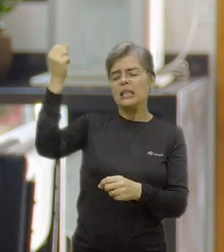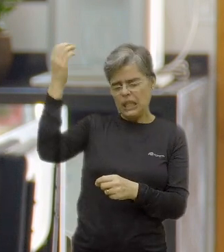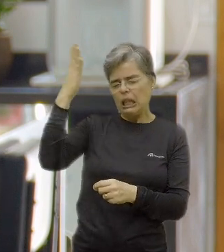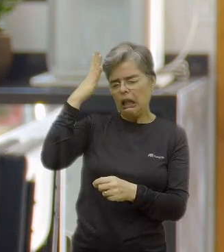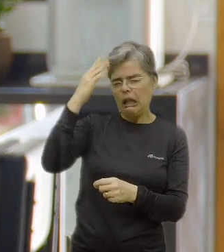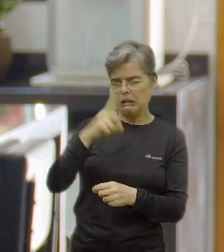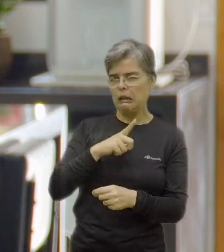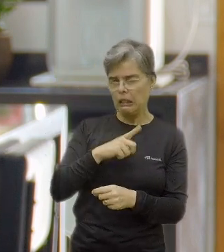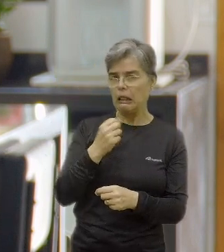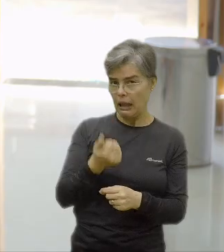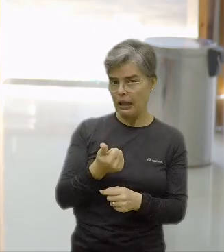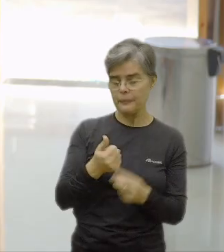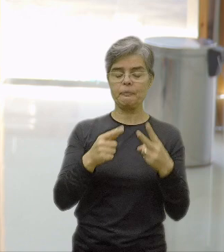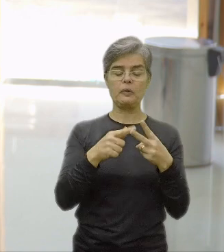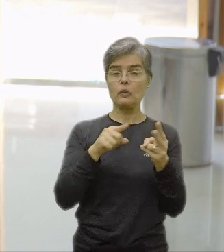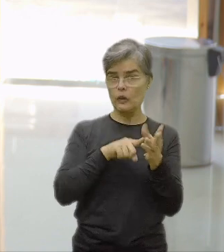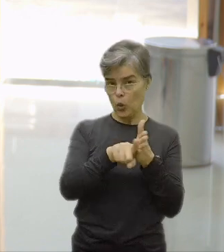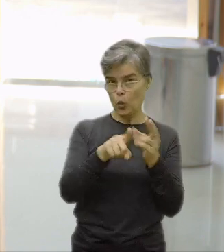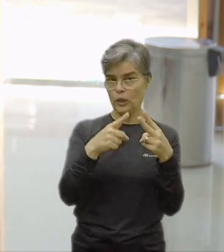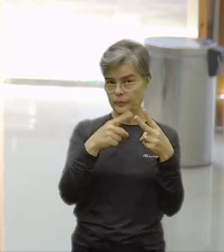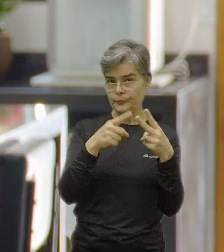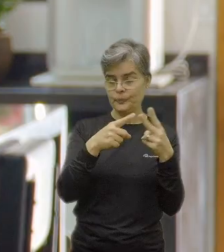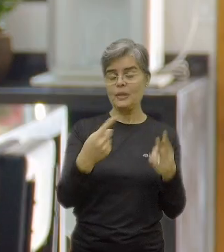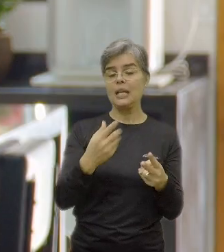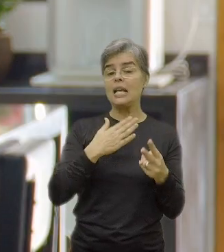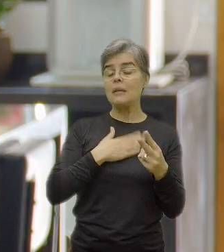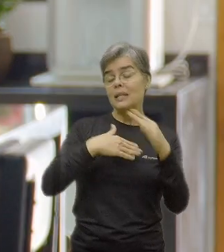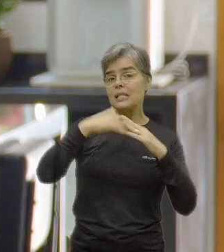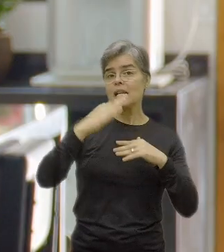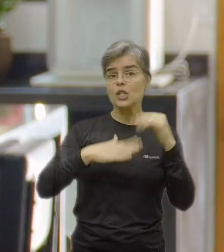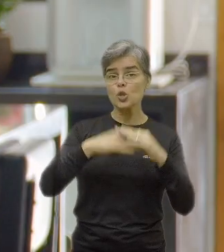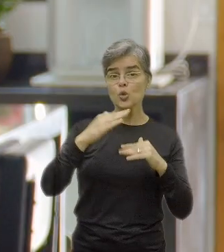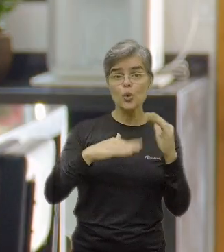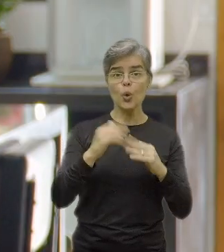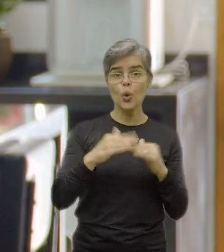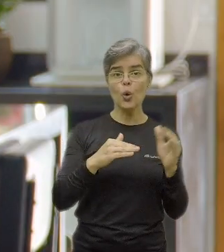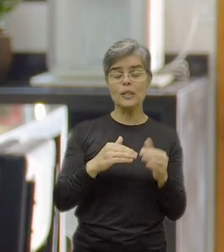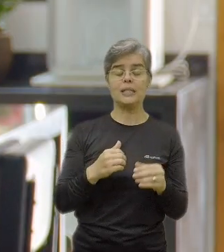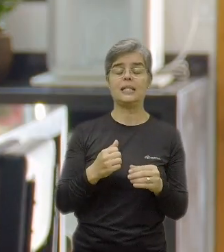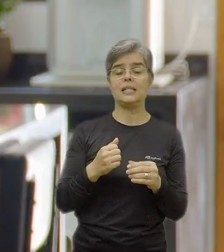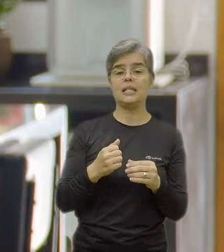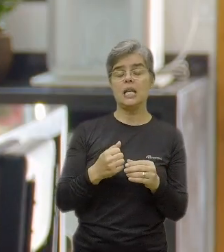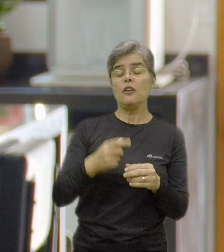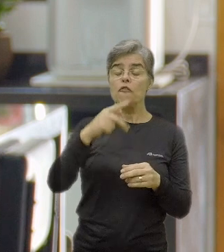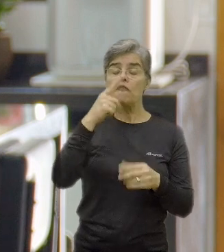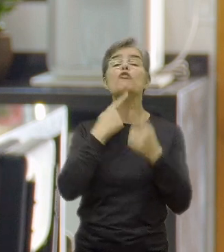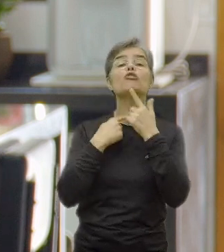pela graça de Deus? Segunda pergunta, as minhas ações têm